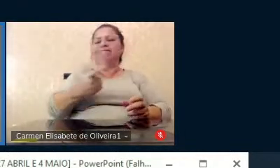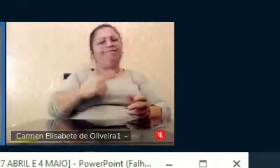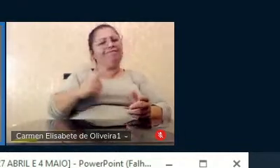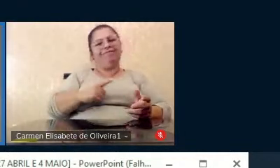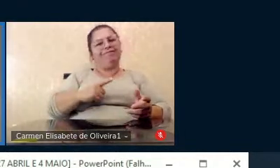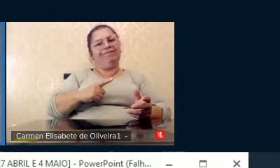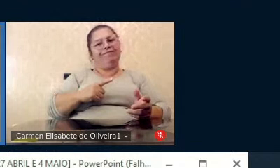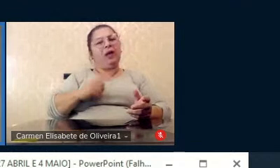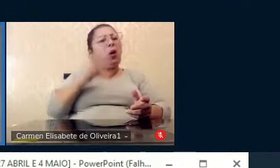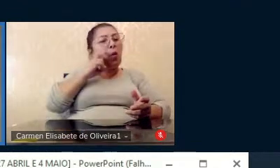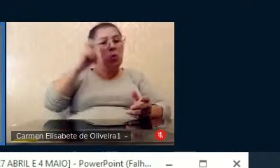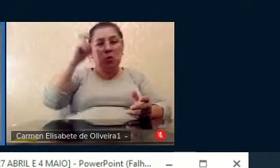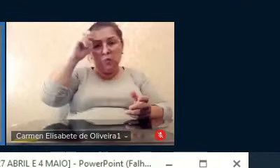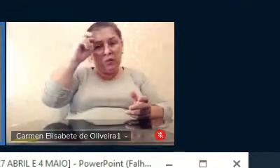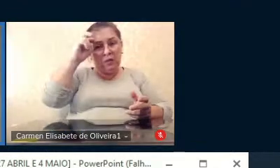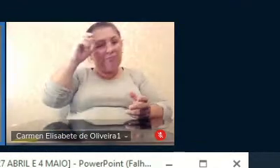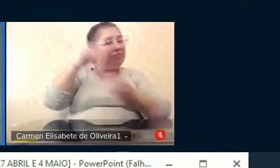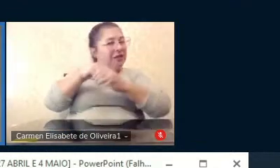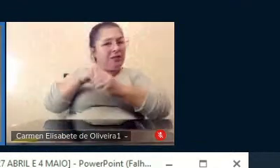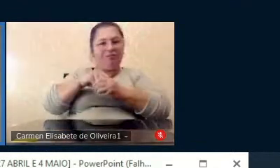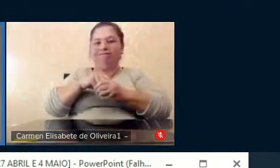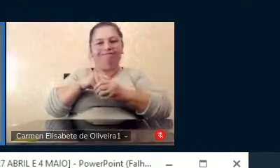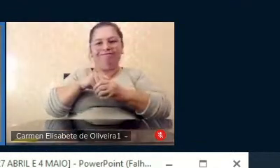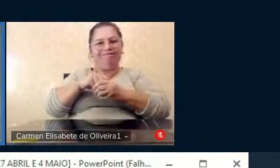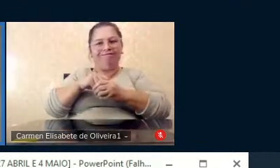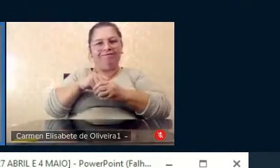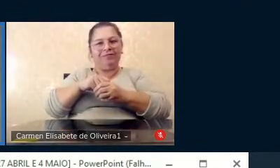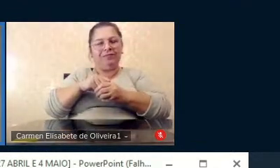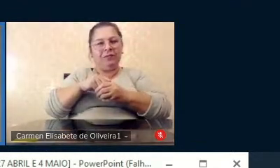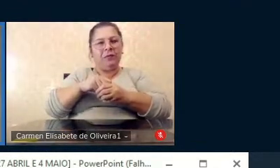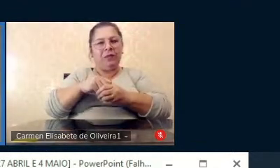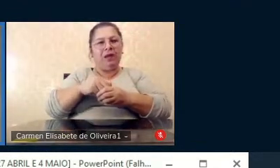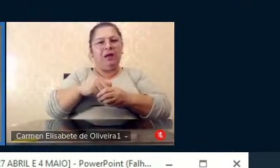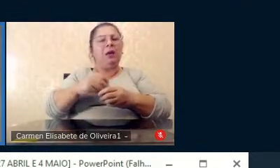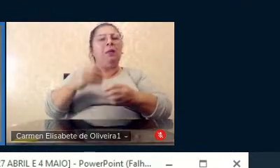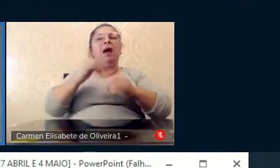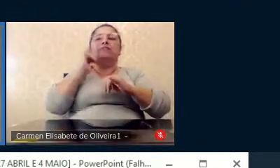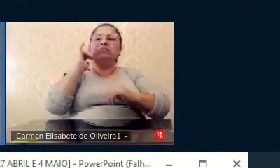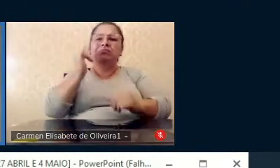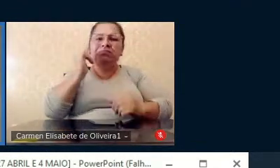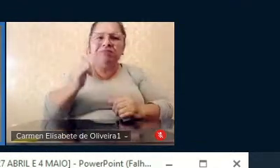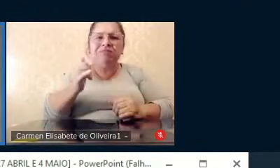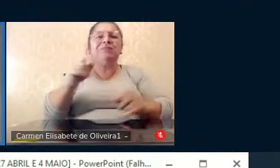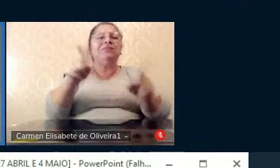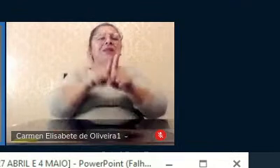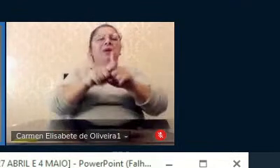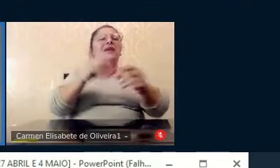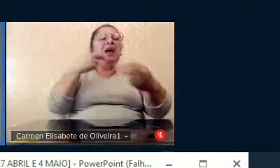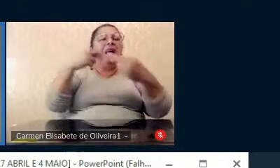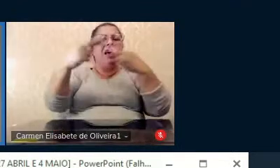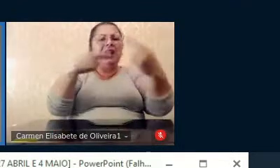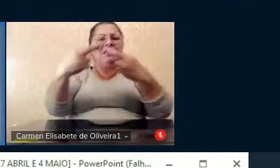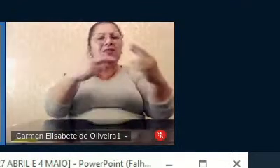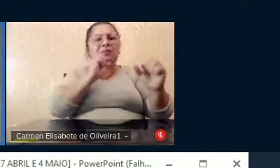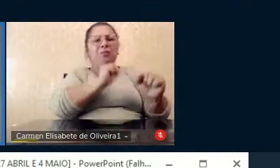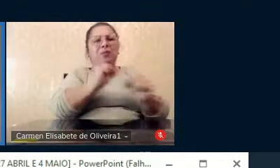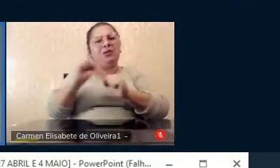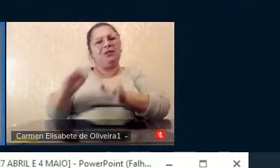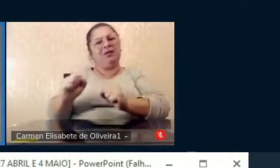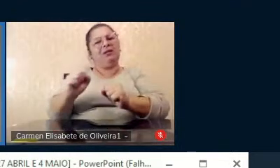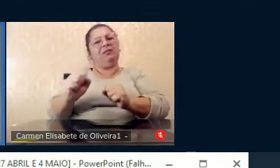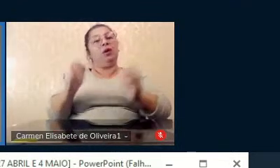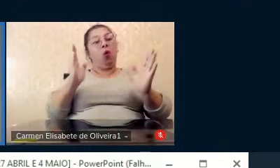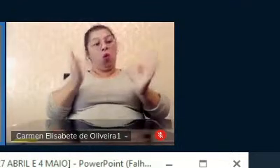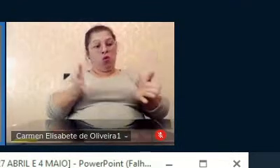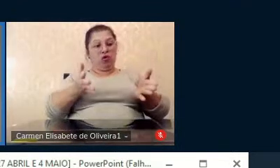as questões culturais, com as práticas discursivas, com as relações de poder. Então, eu trago aqui uma